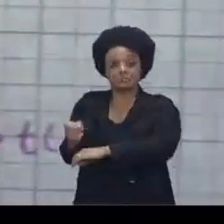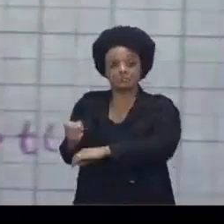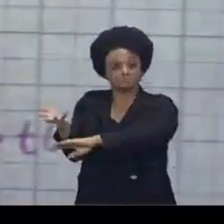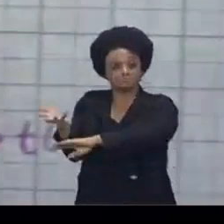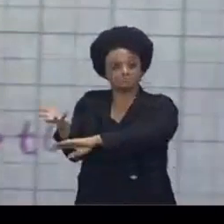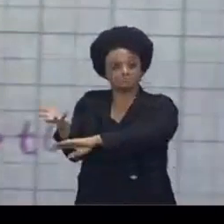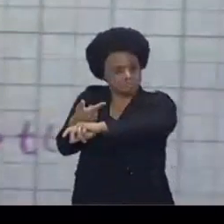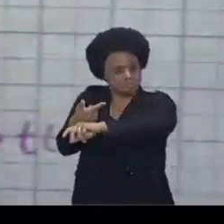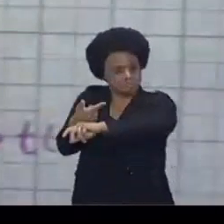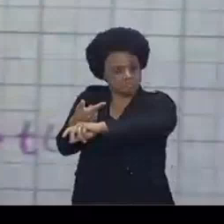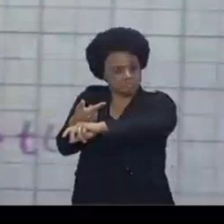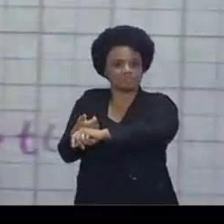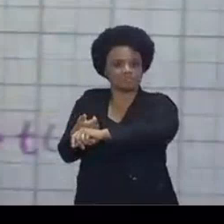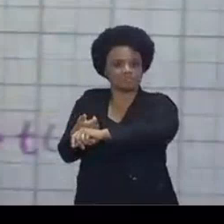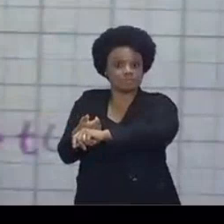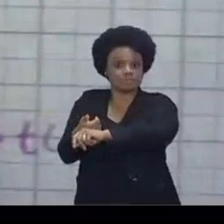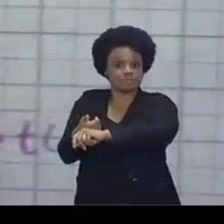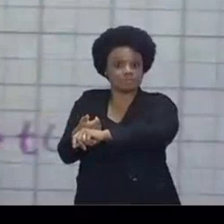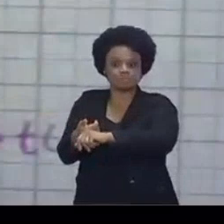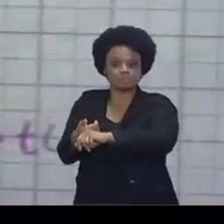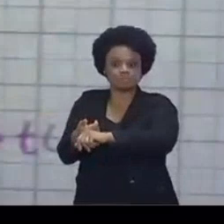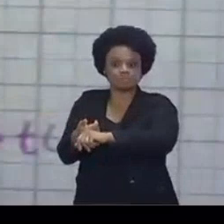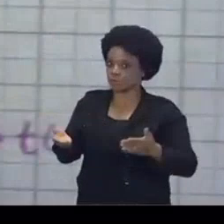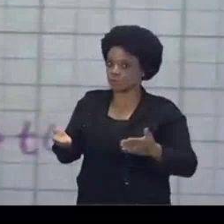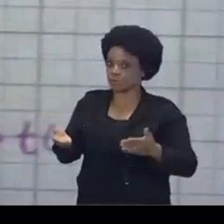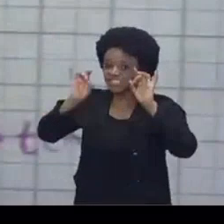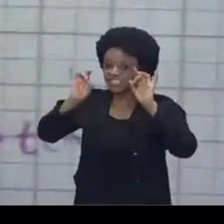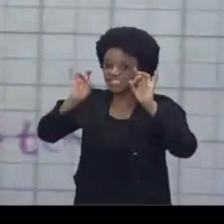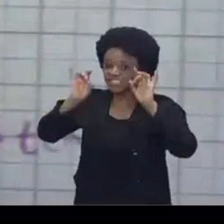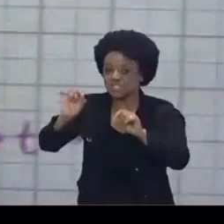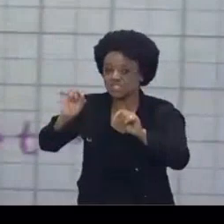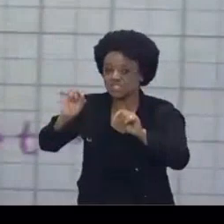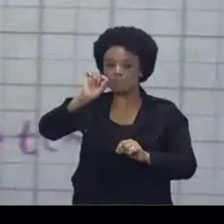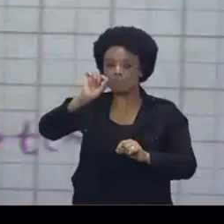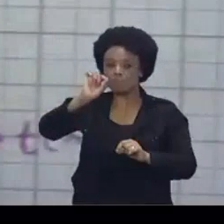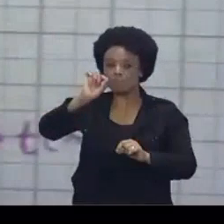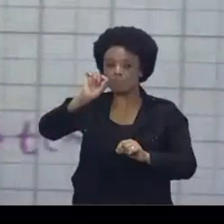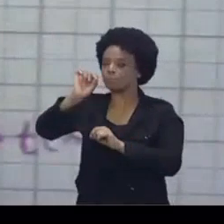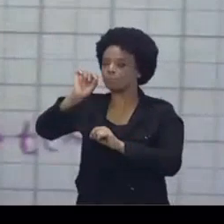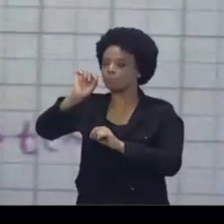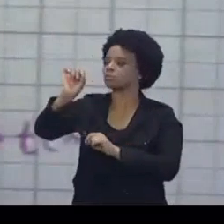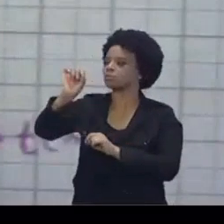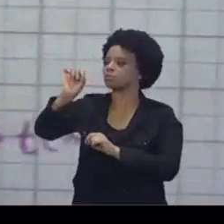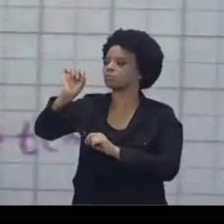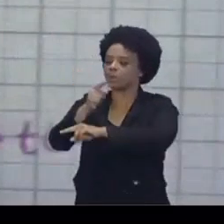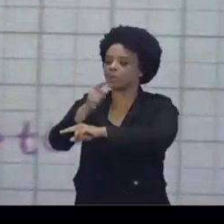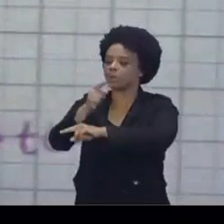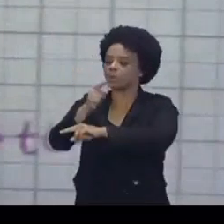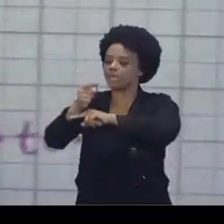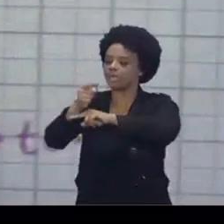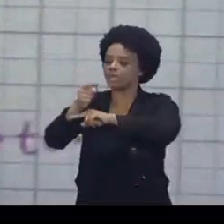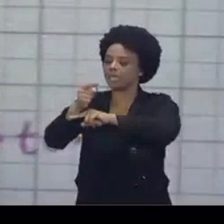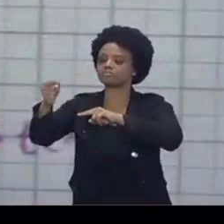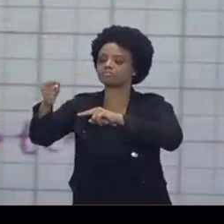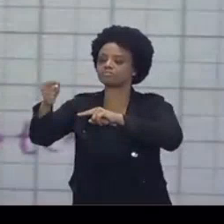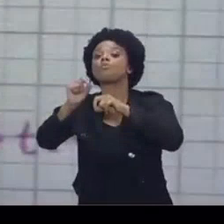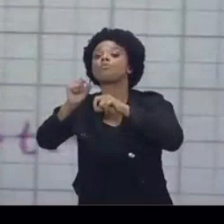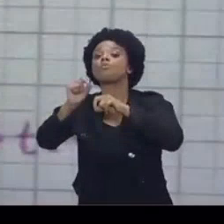Nos pontos, apenas nos pontos de medida, que tipo de velocidade que nós estamos